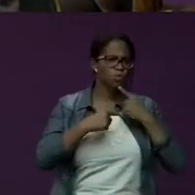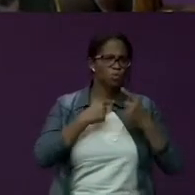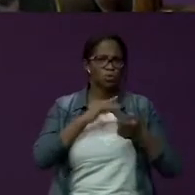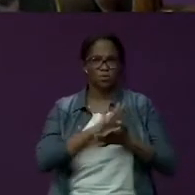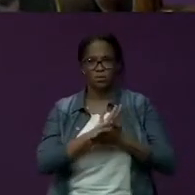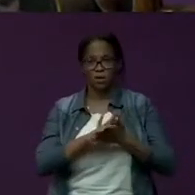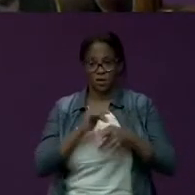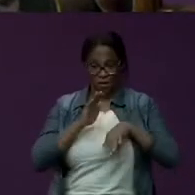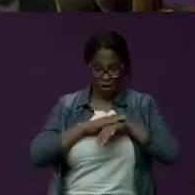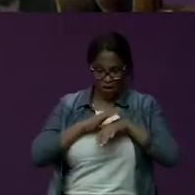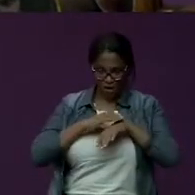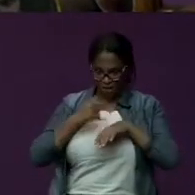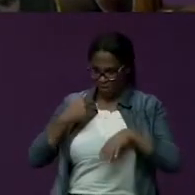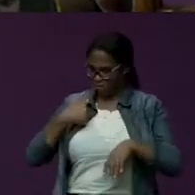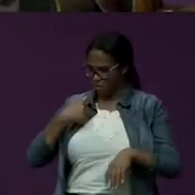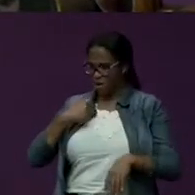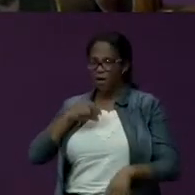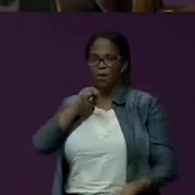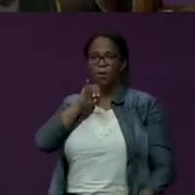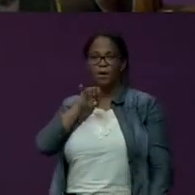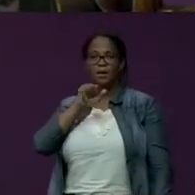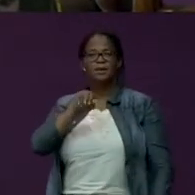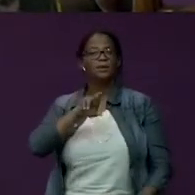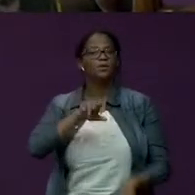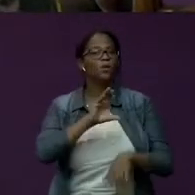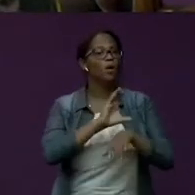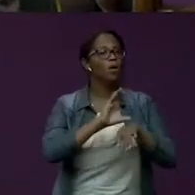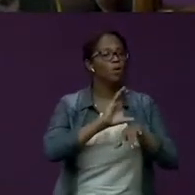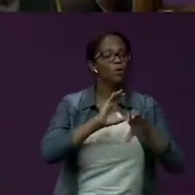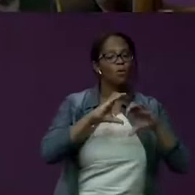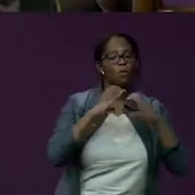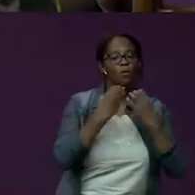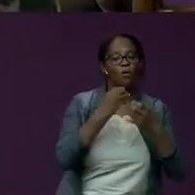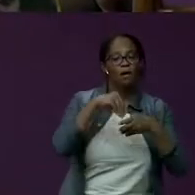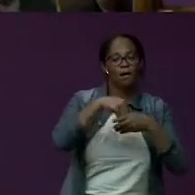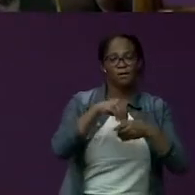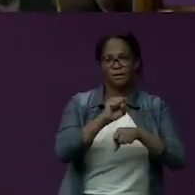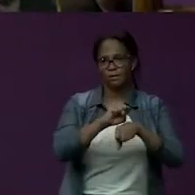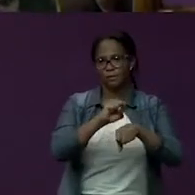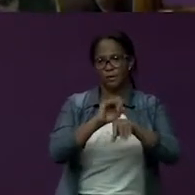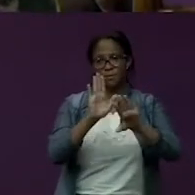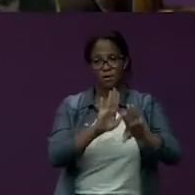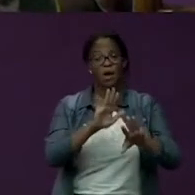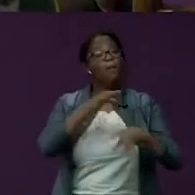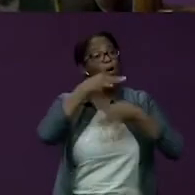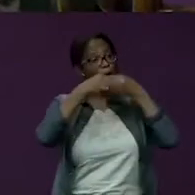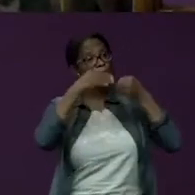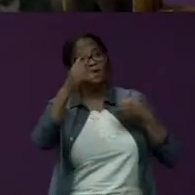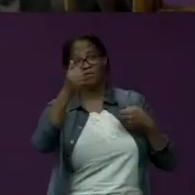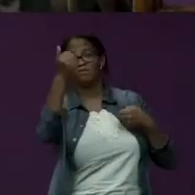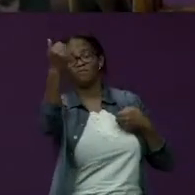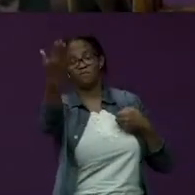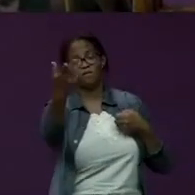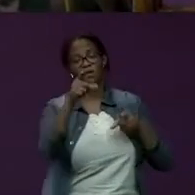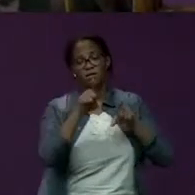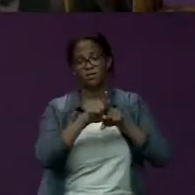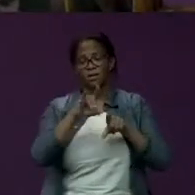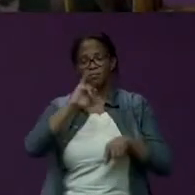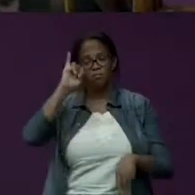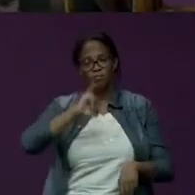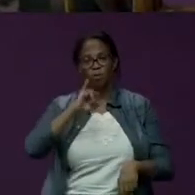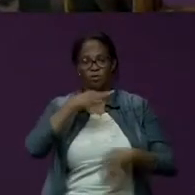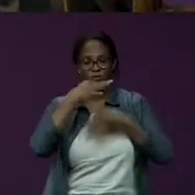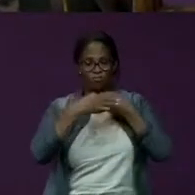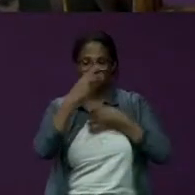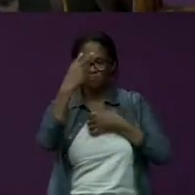não sou eu que falo, nem é o Congresso interno, mas é também o olhar externo, que é muito importante da gente ter nesse